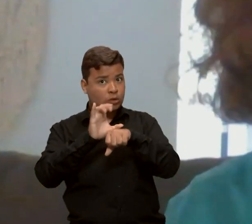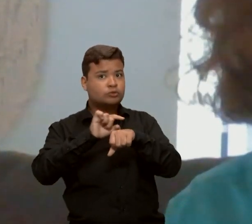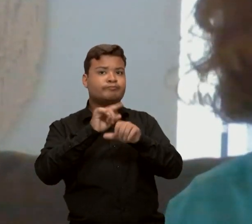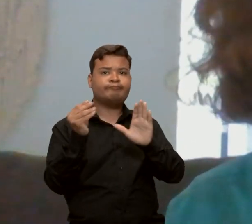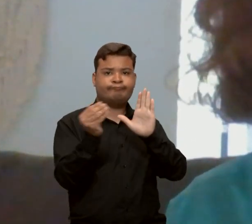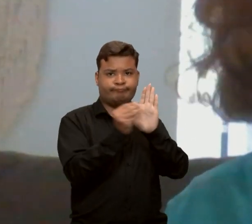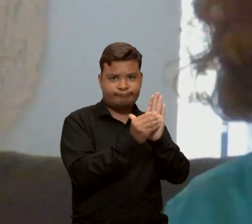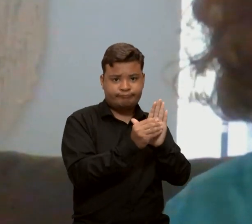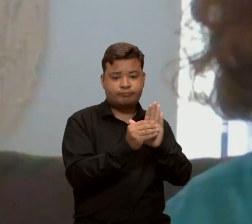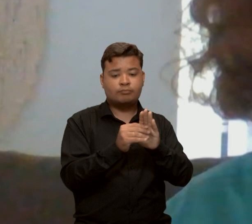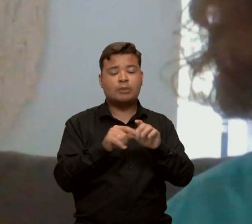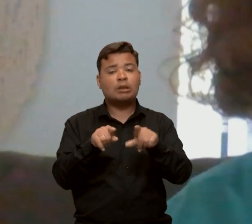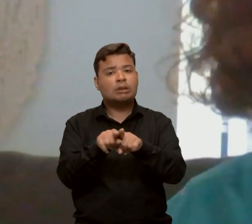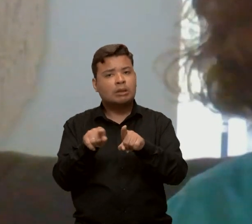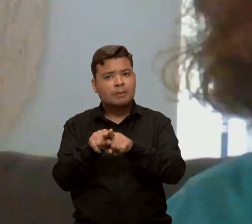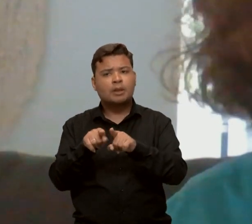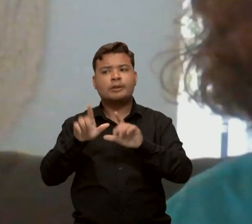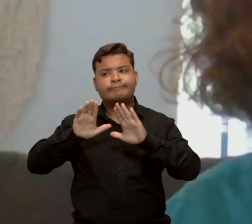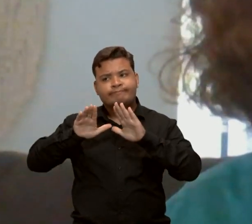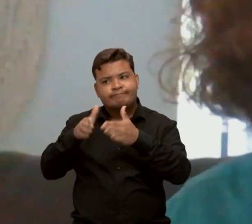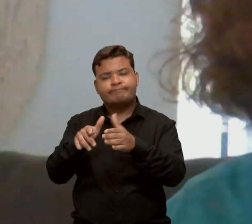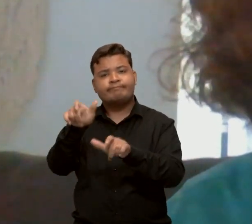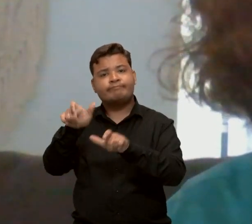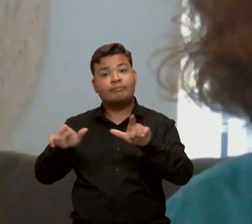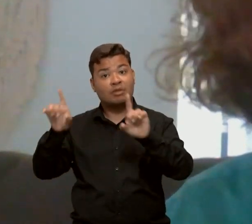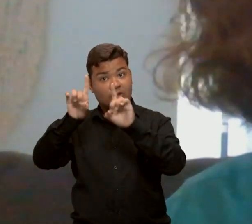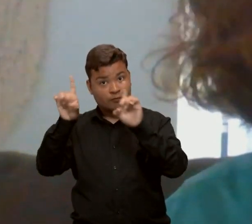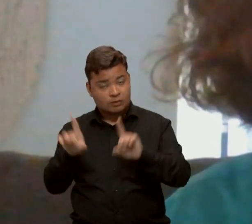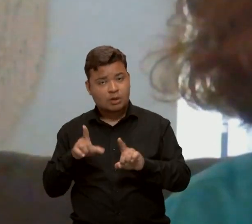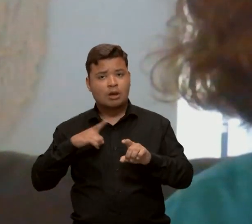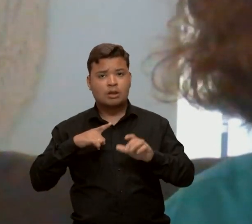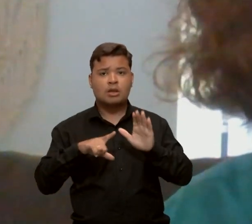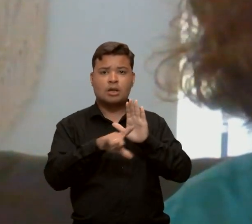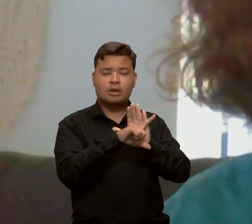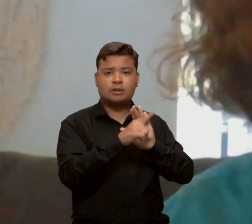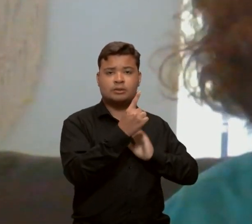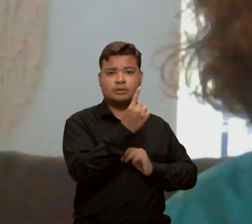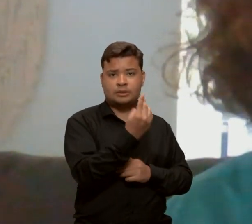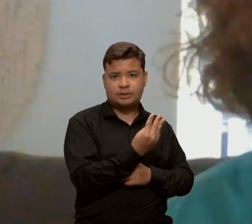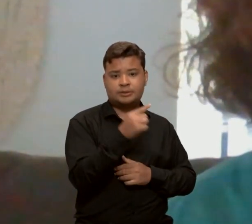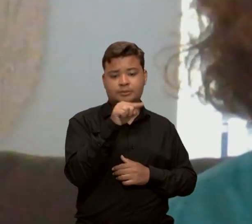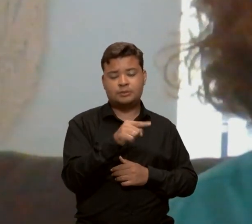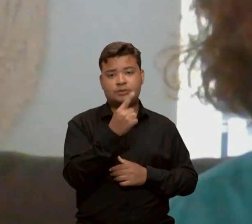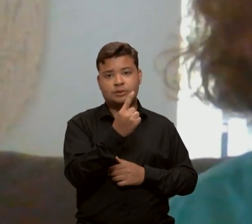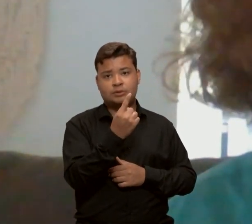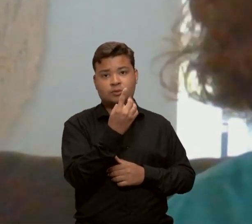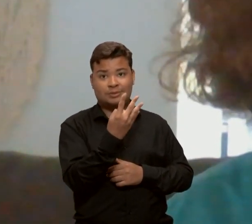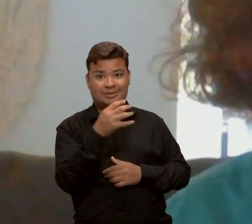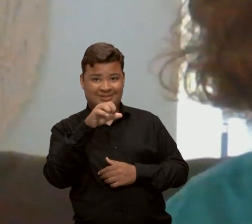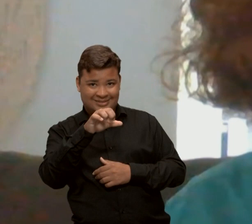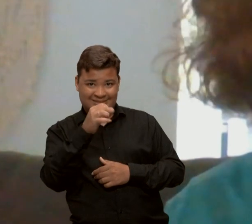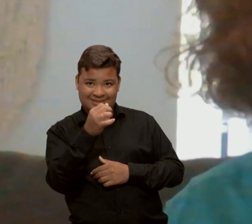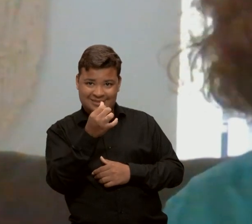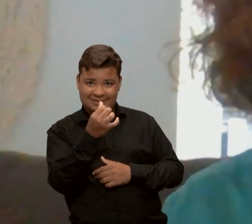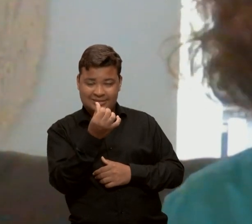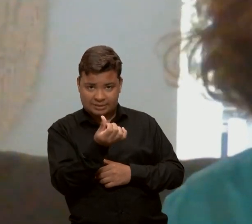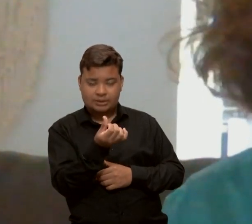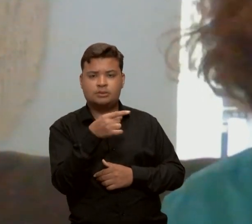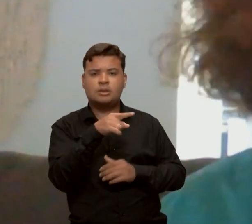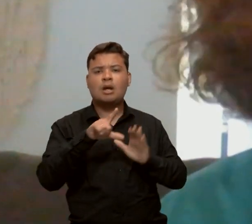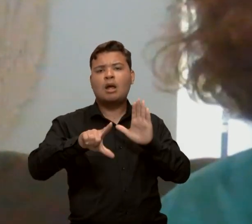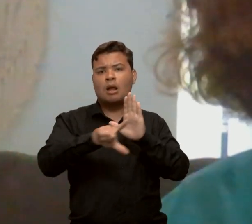pessoas com deficiência, mais especificamente na Lei 13.146, que é a Lei da Pessoa com Deficiência.